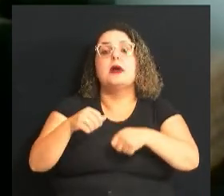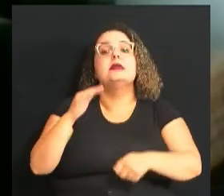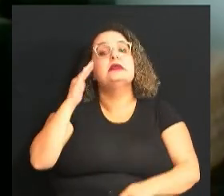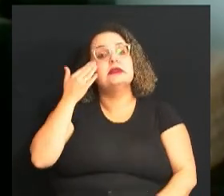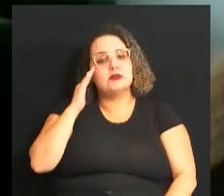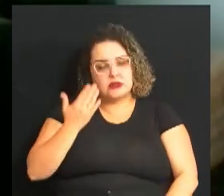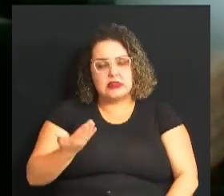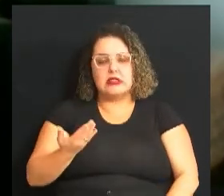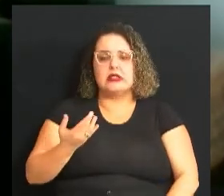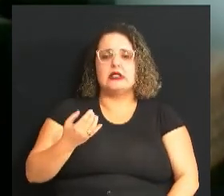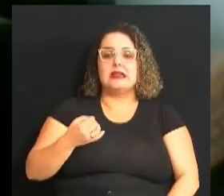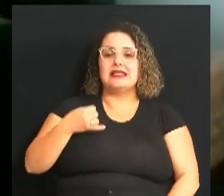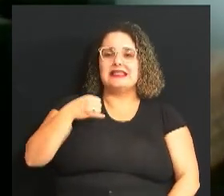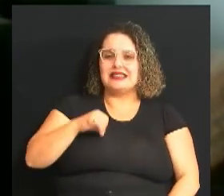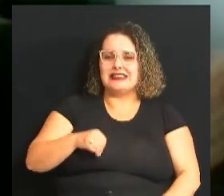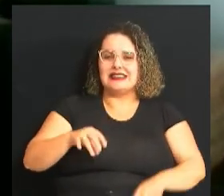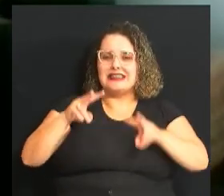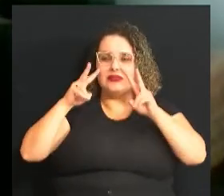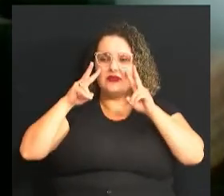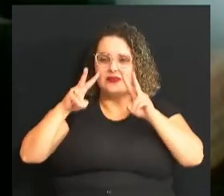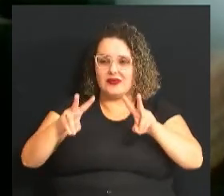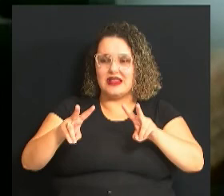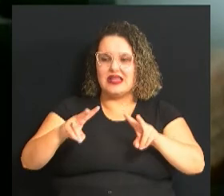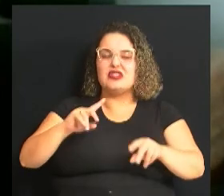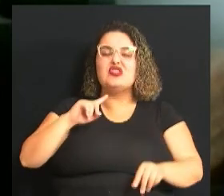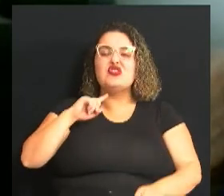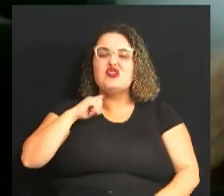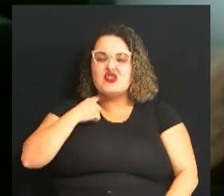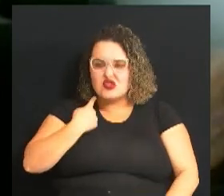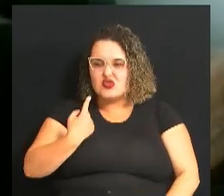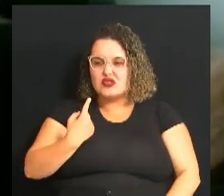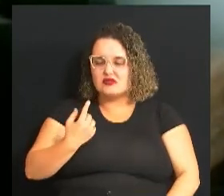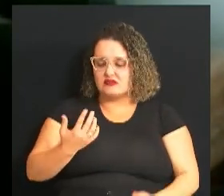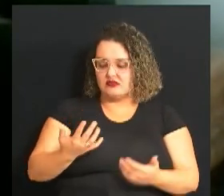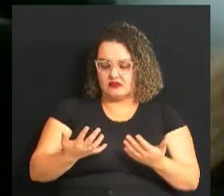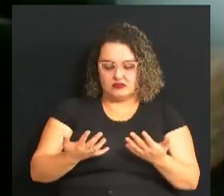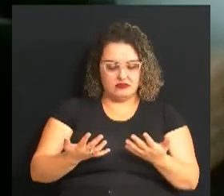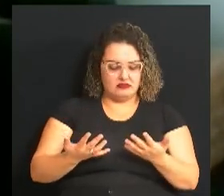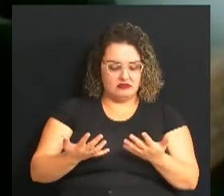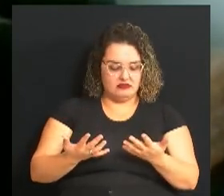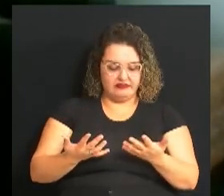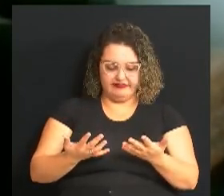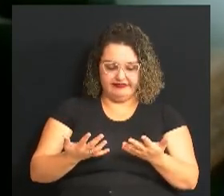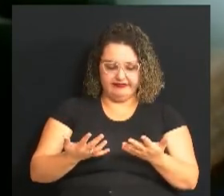vê sujidade, se você vê a tua mão suja, não é o